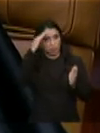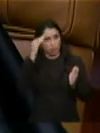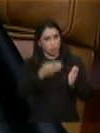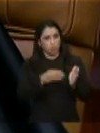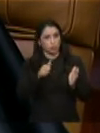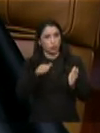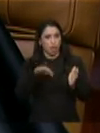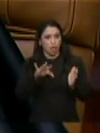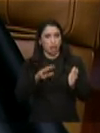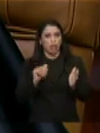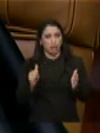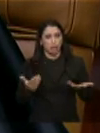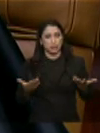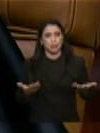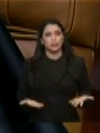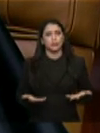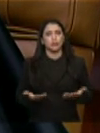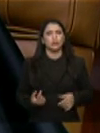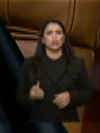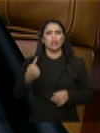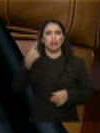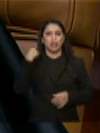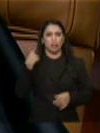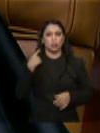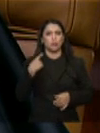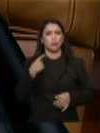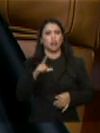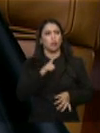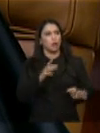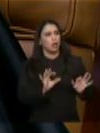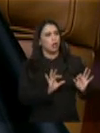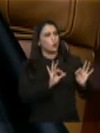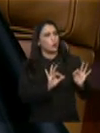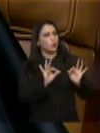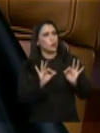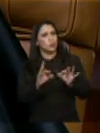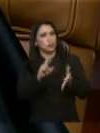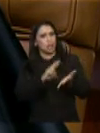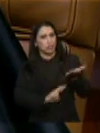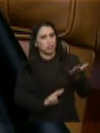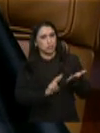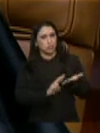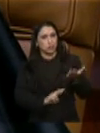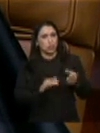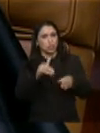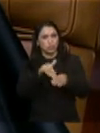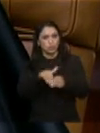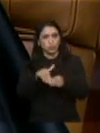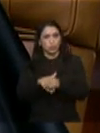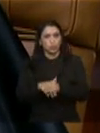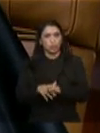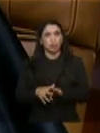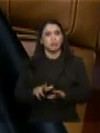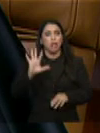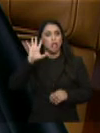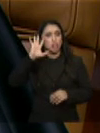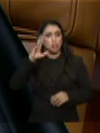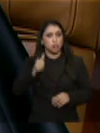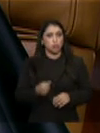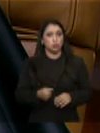ocasião, acompanhei ambos os ministros relatores no que se refere à resolução dos casos